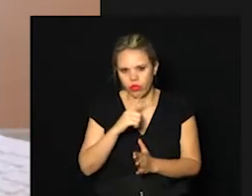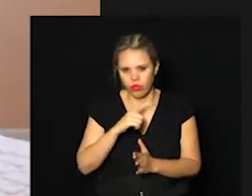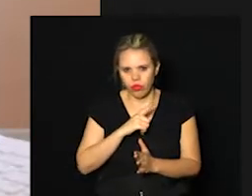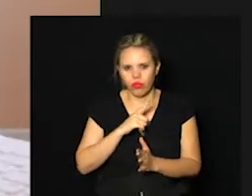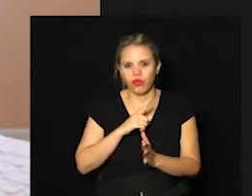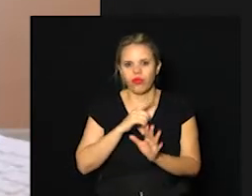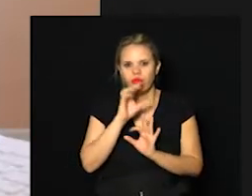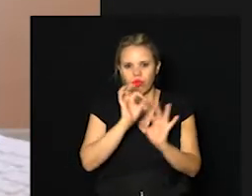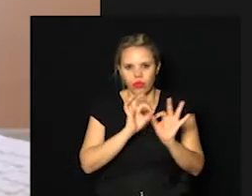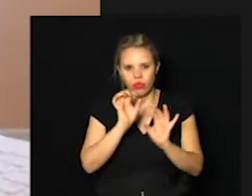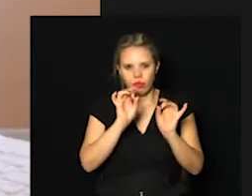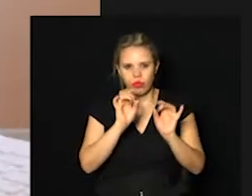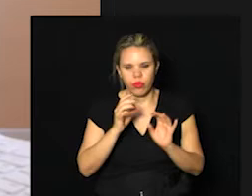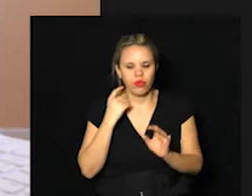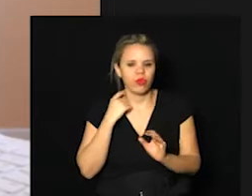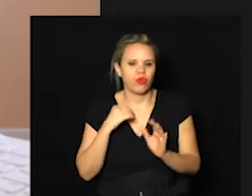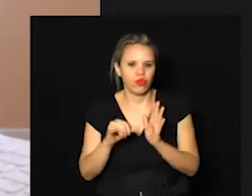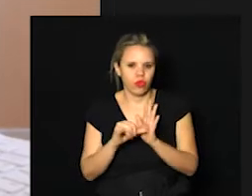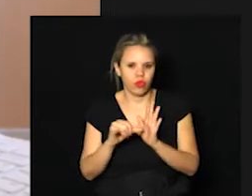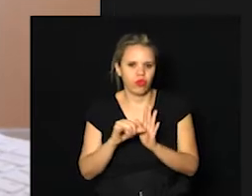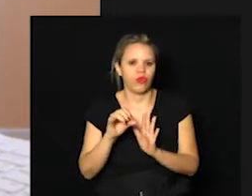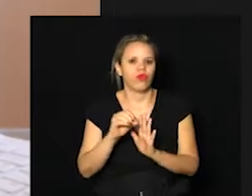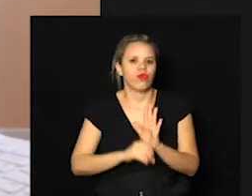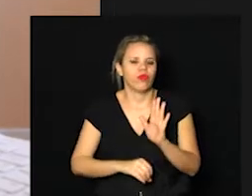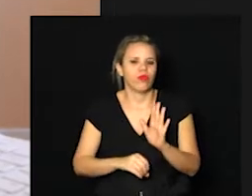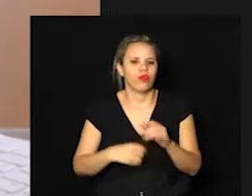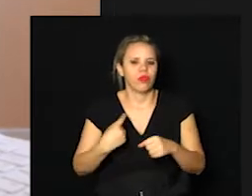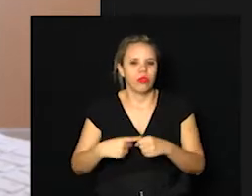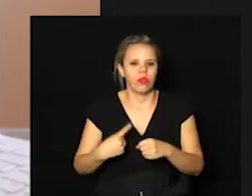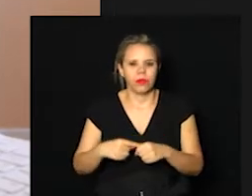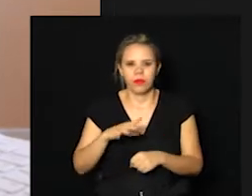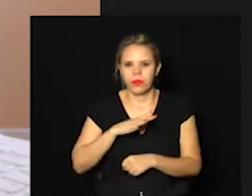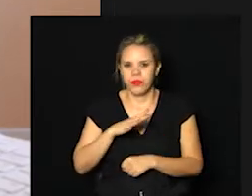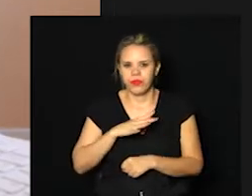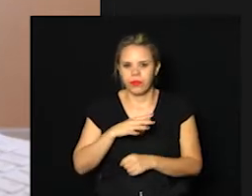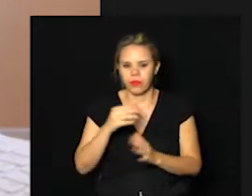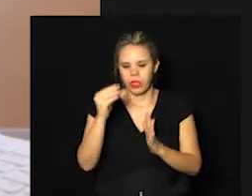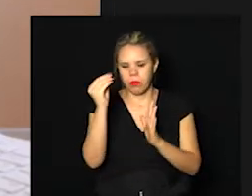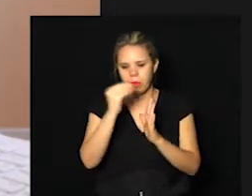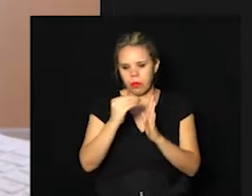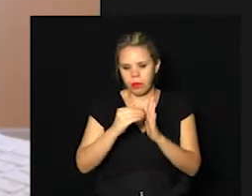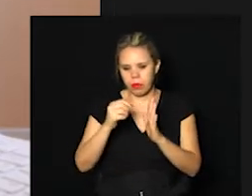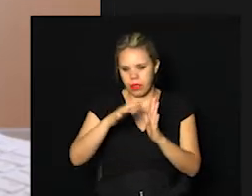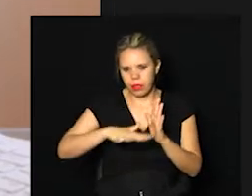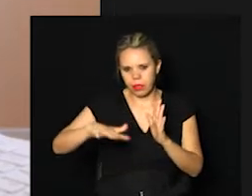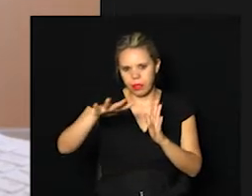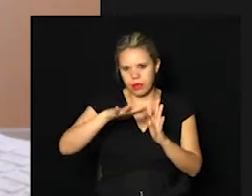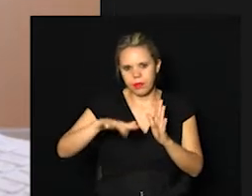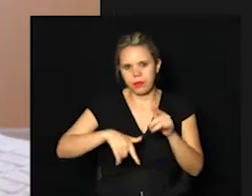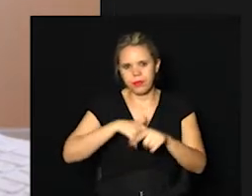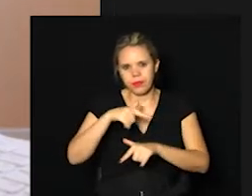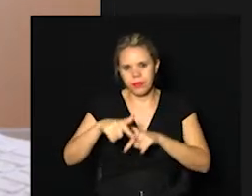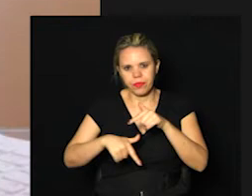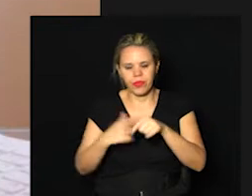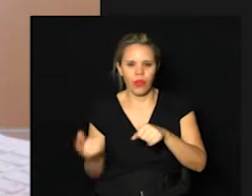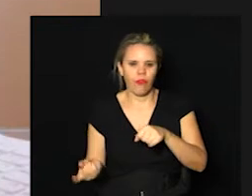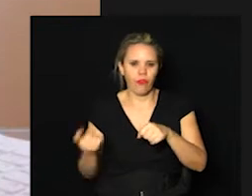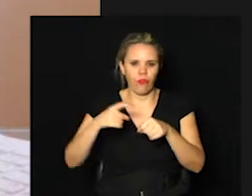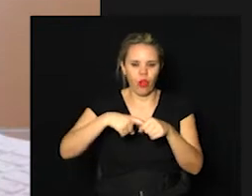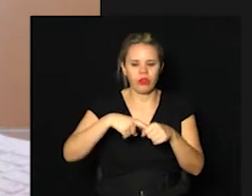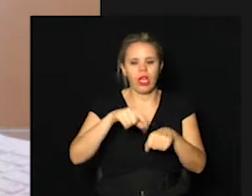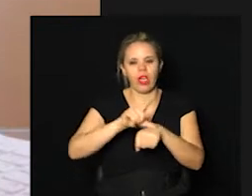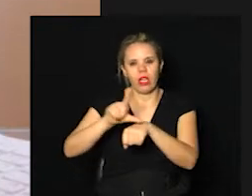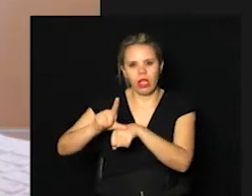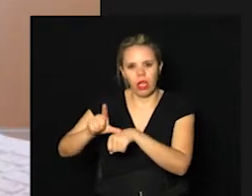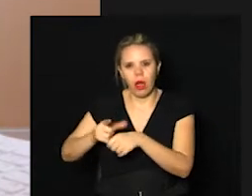edição especial do Diário Oficial do Município, com o decreto dizendo aí todos os setores que tiveram a retomada, já com